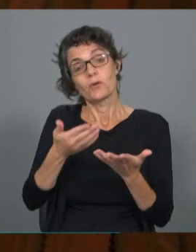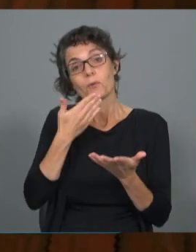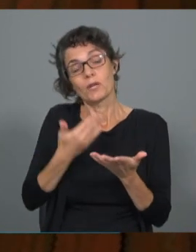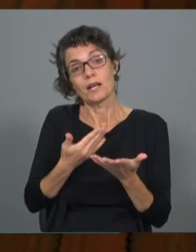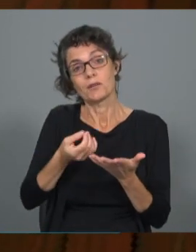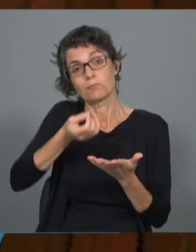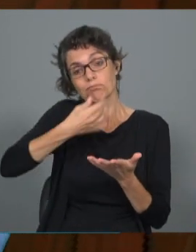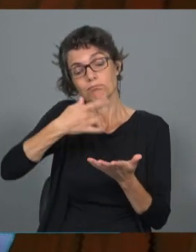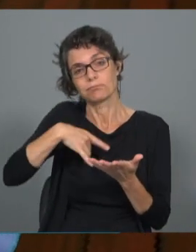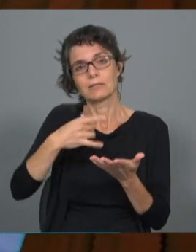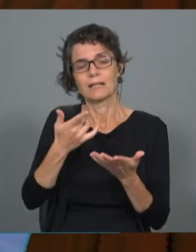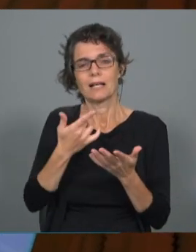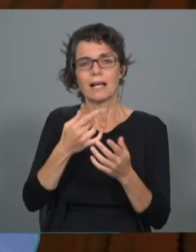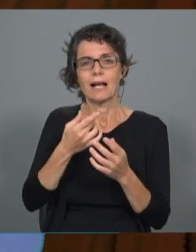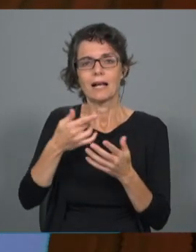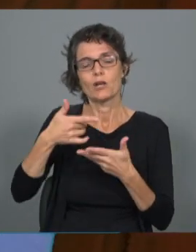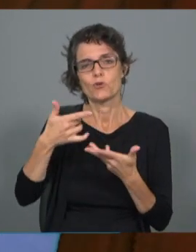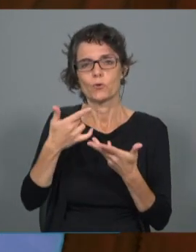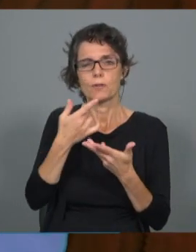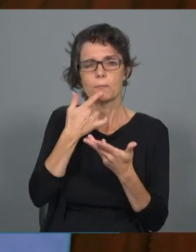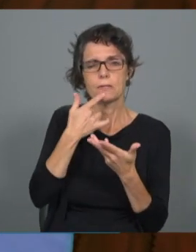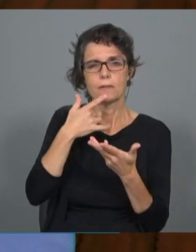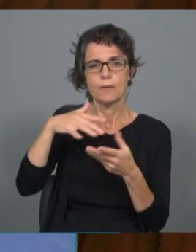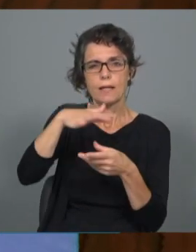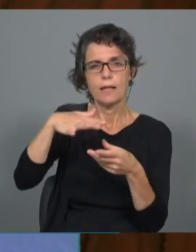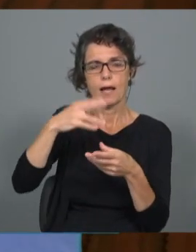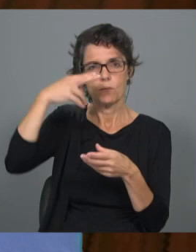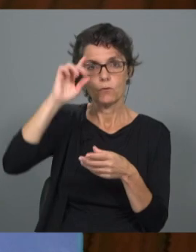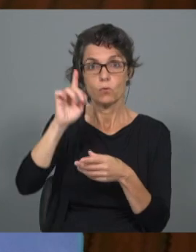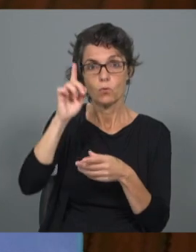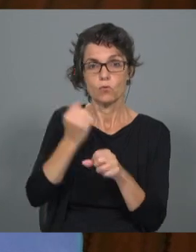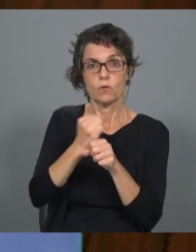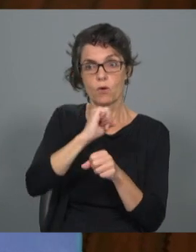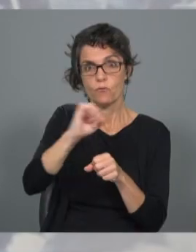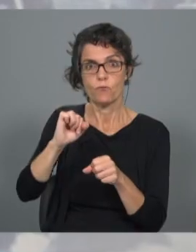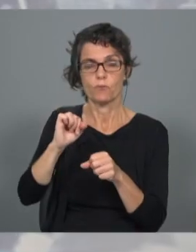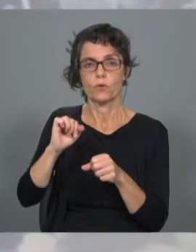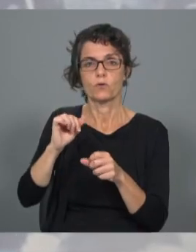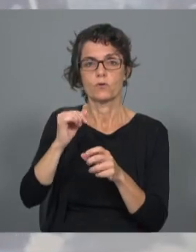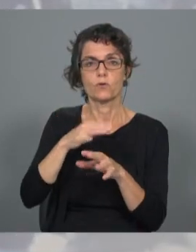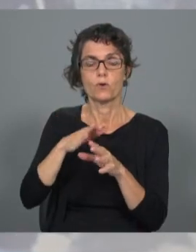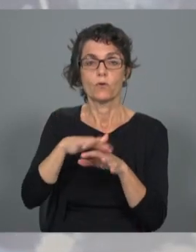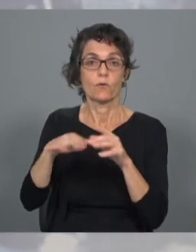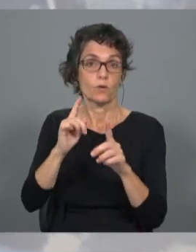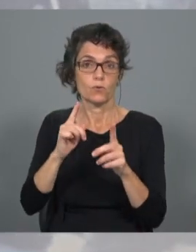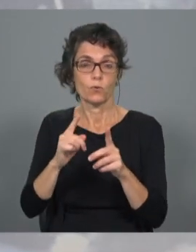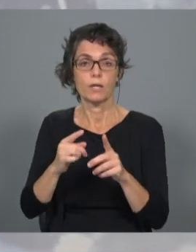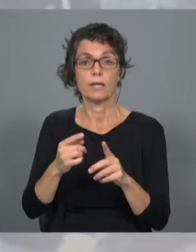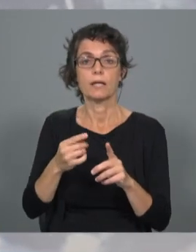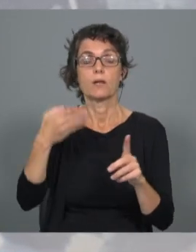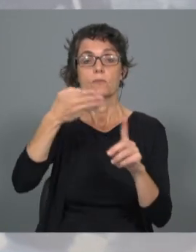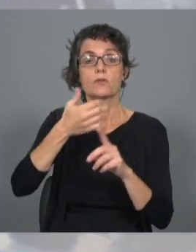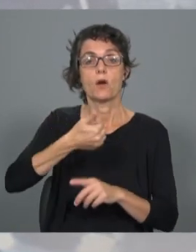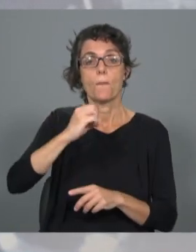a acontecer neste momento no norte de Moçambique e também principalmente do trabalho que ali desenvolvem, os missionários da Boa Nova, mas